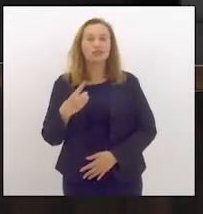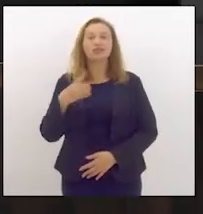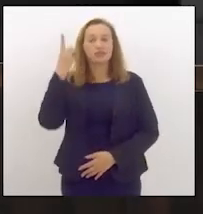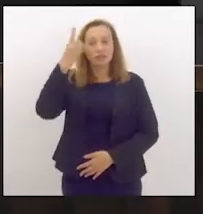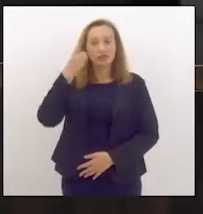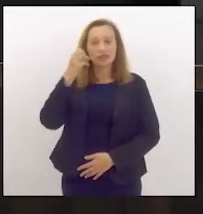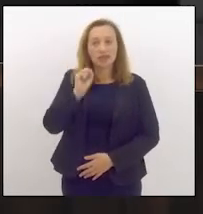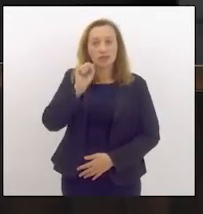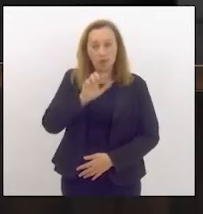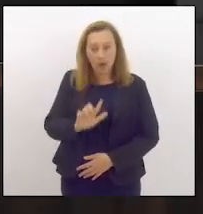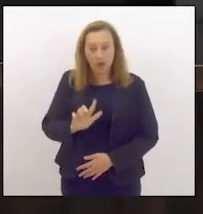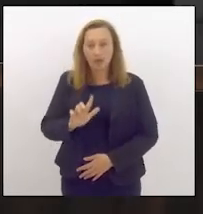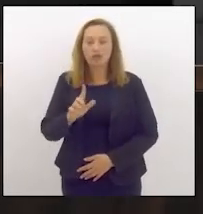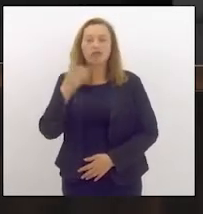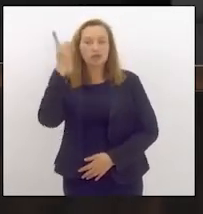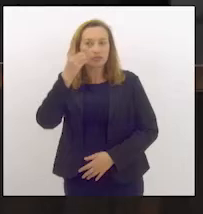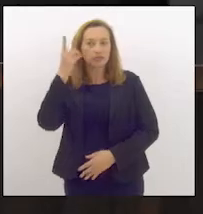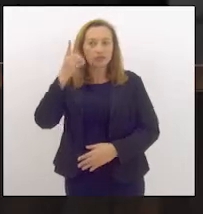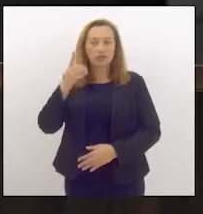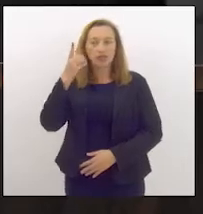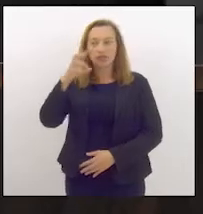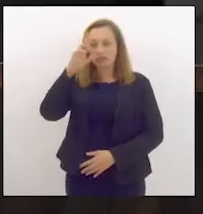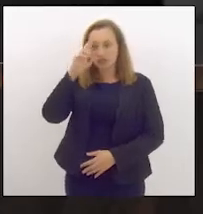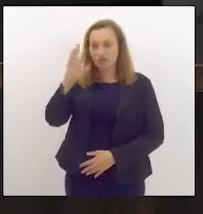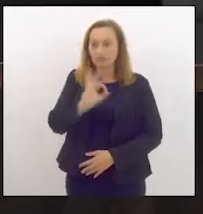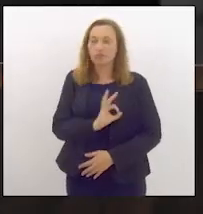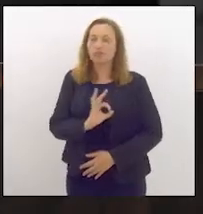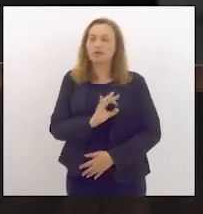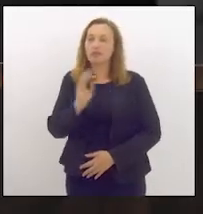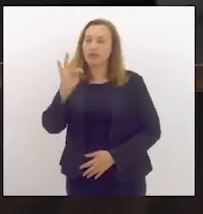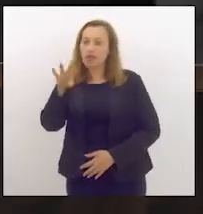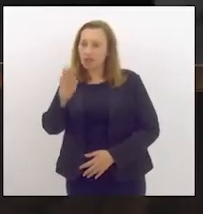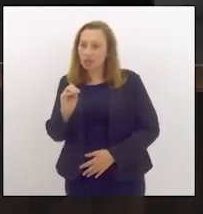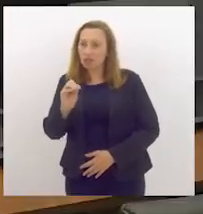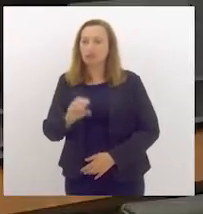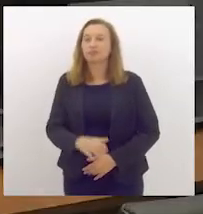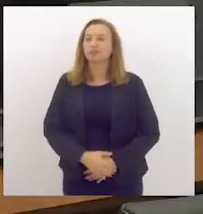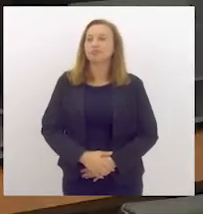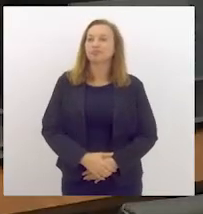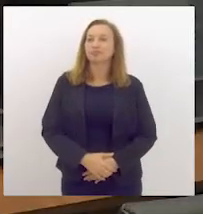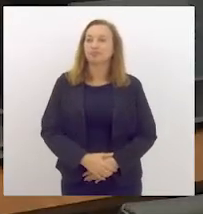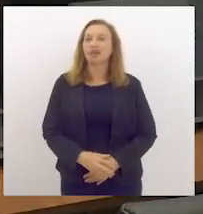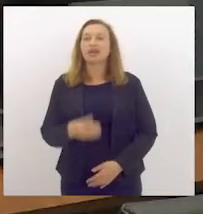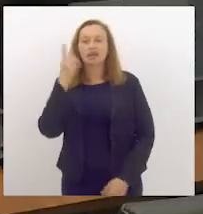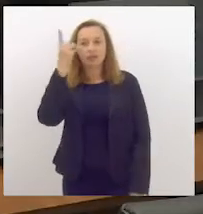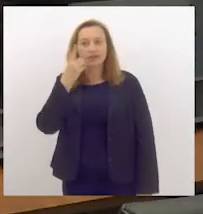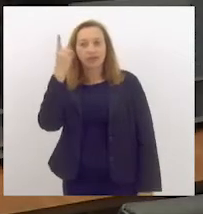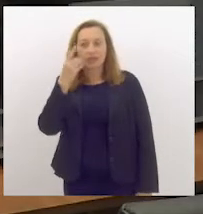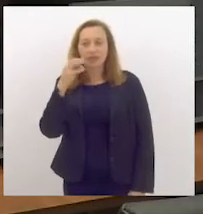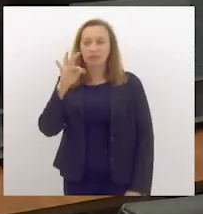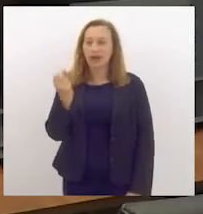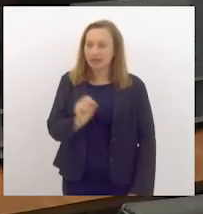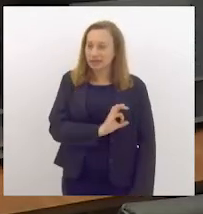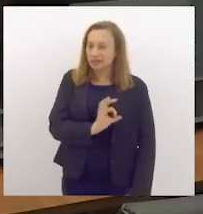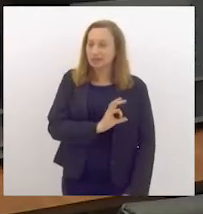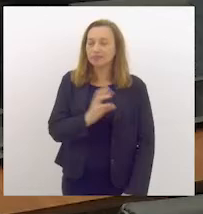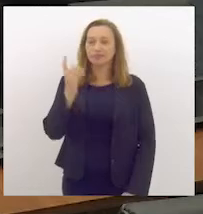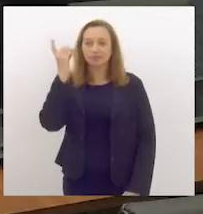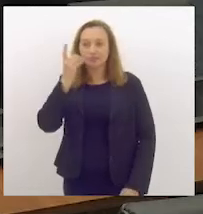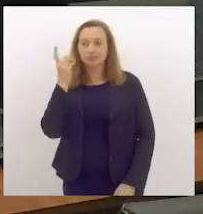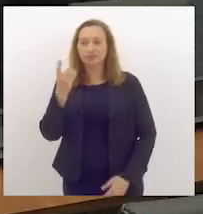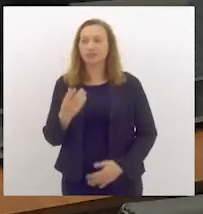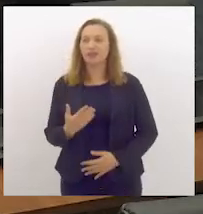Samuel Deputado Subtenente Perde nada Oi boa tarde de pagar Bar